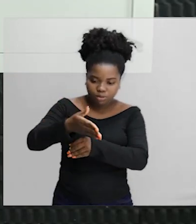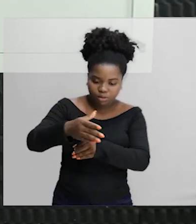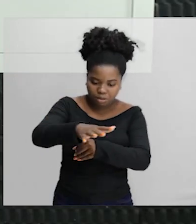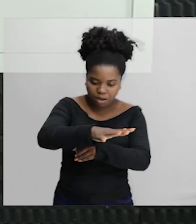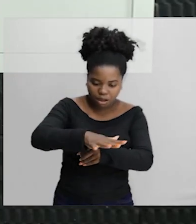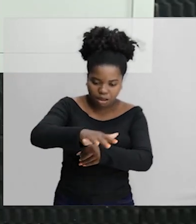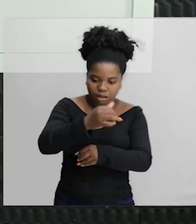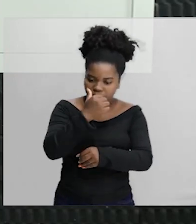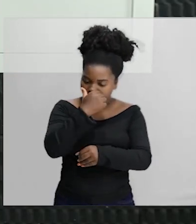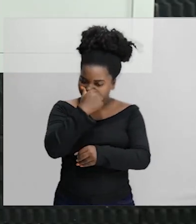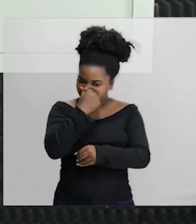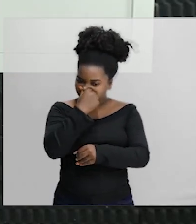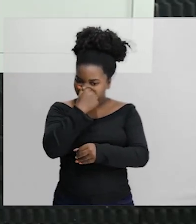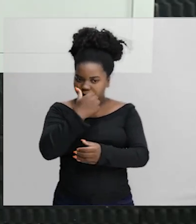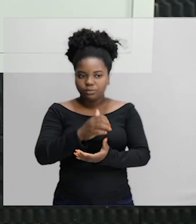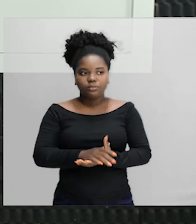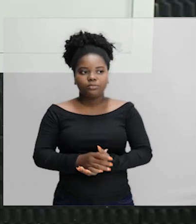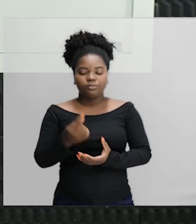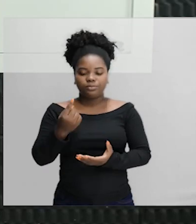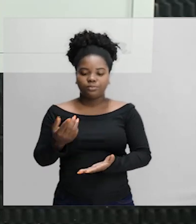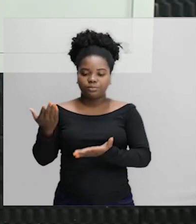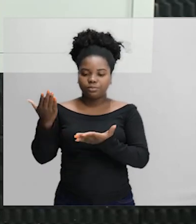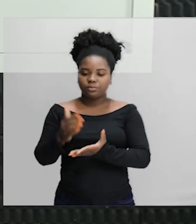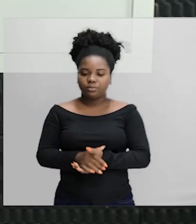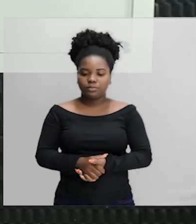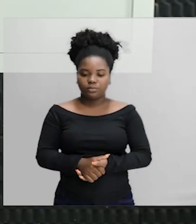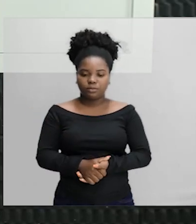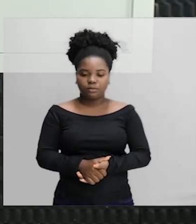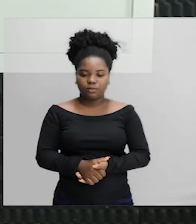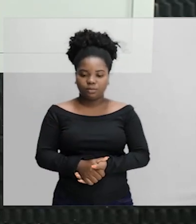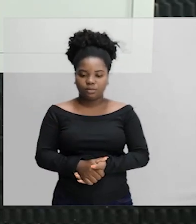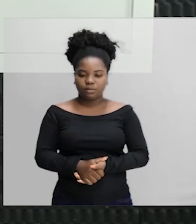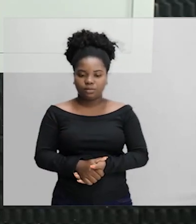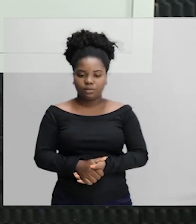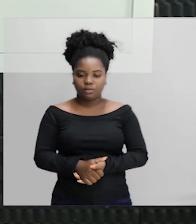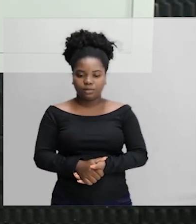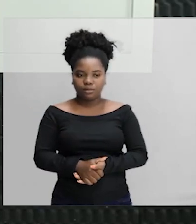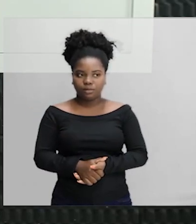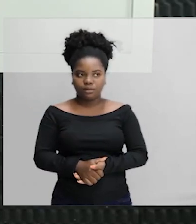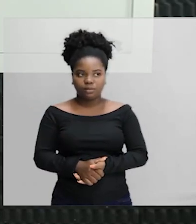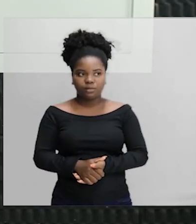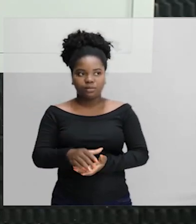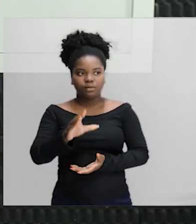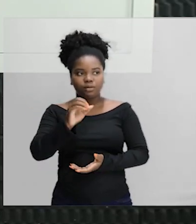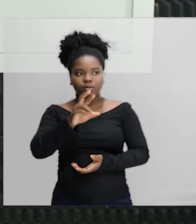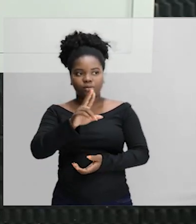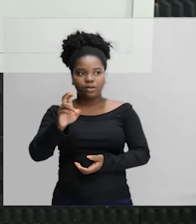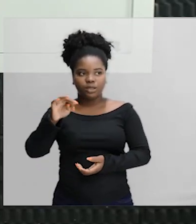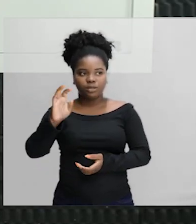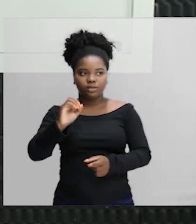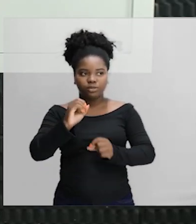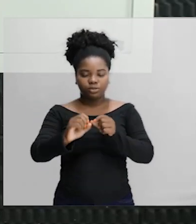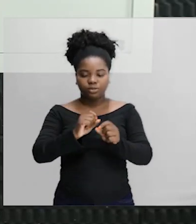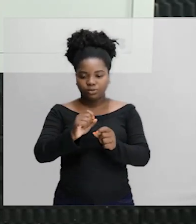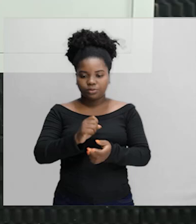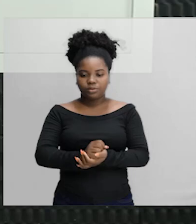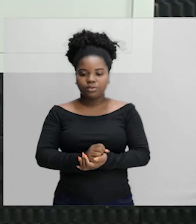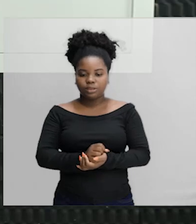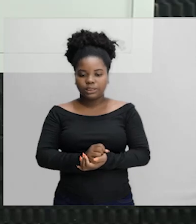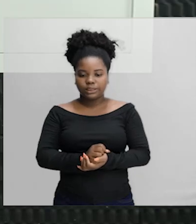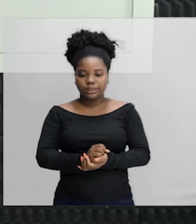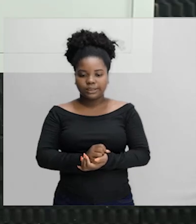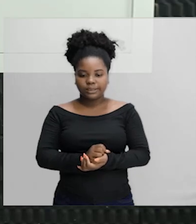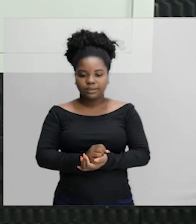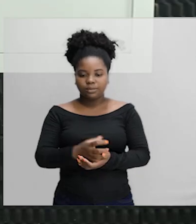ok? Então, o dedo indicador apontando para o plano, tá ok? A corrente, ó, vai estar apontando